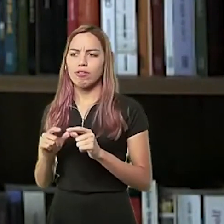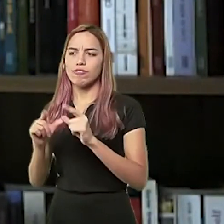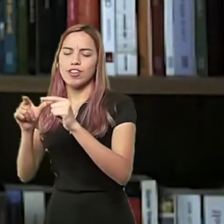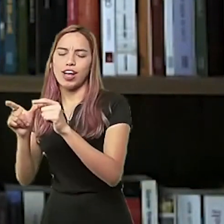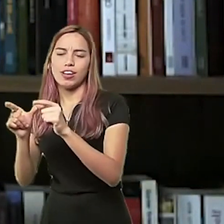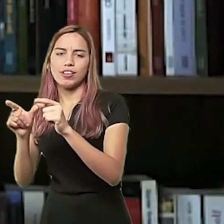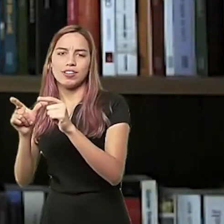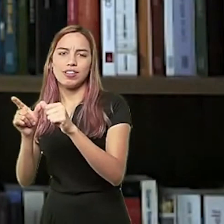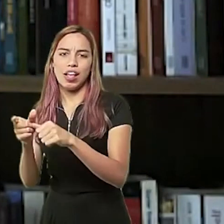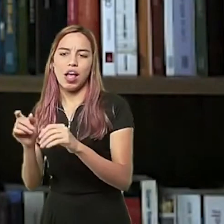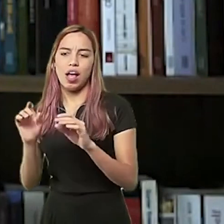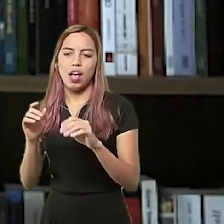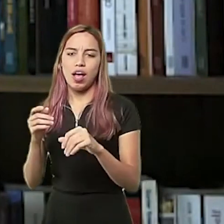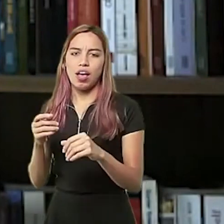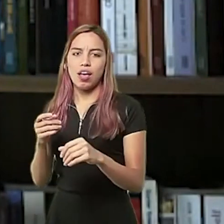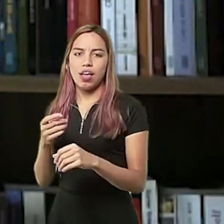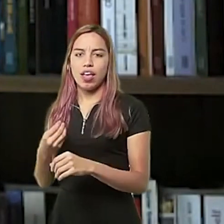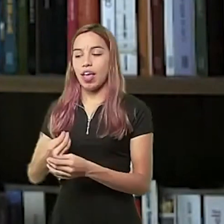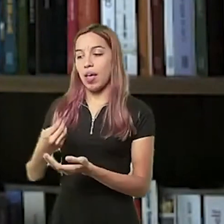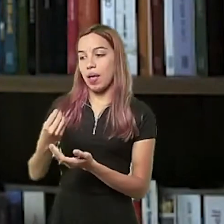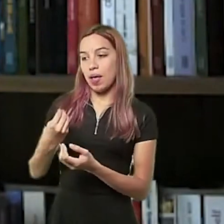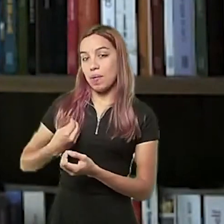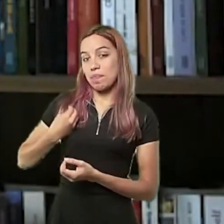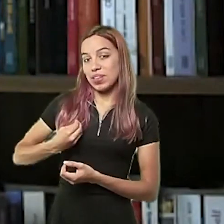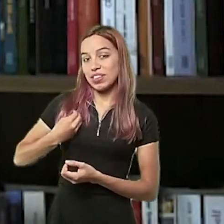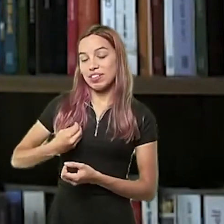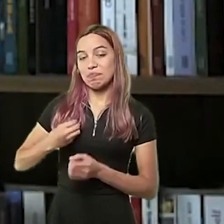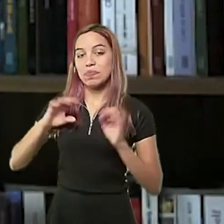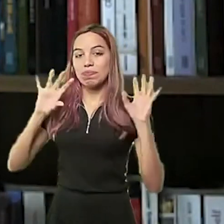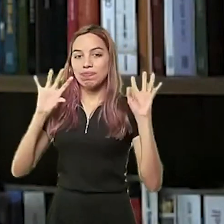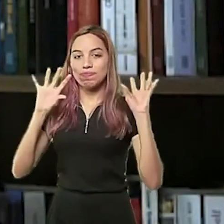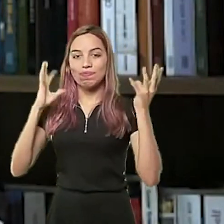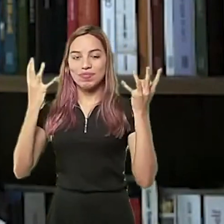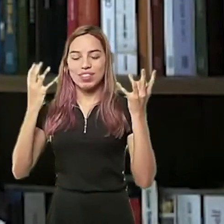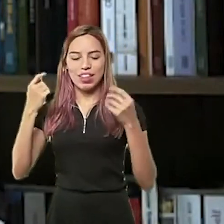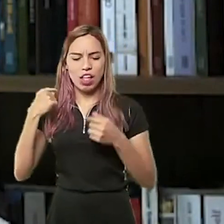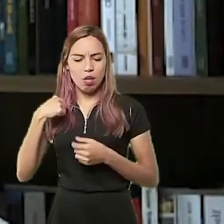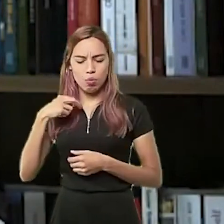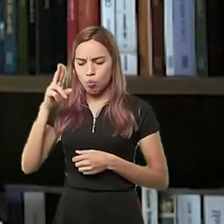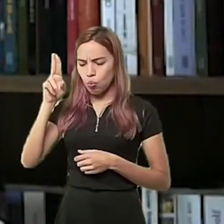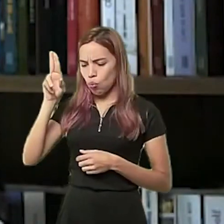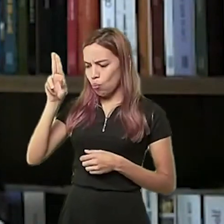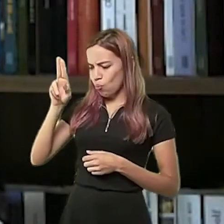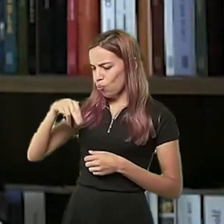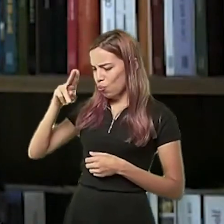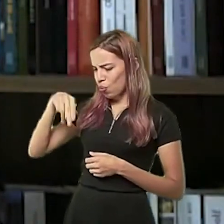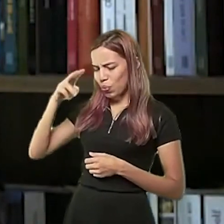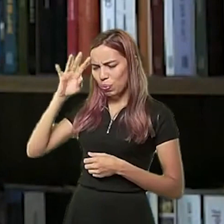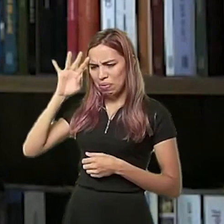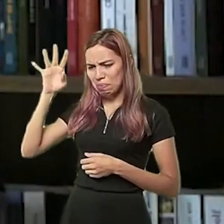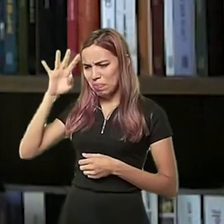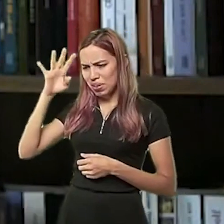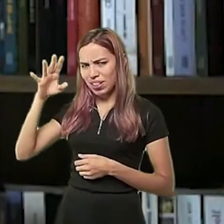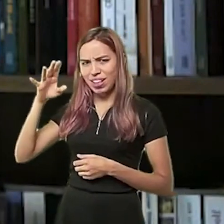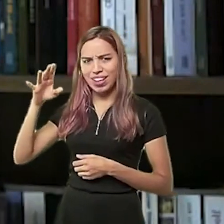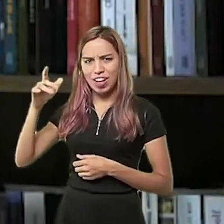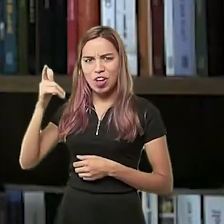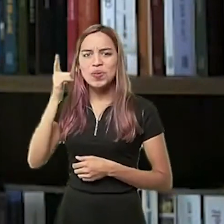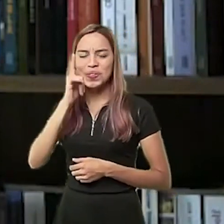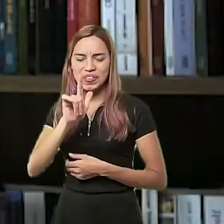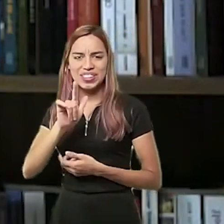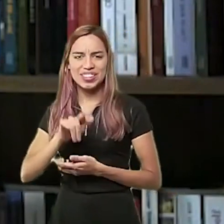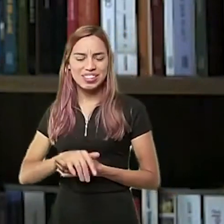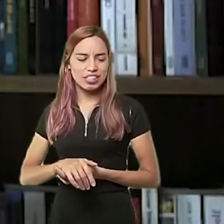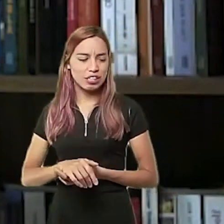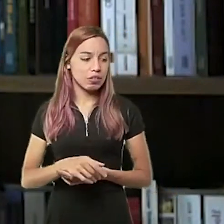inúmeros eventos, mas nunca passou por minha cabeça que... E aí foram etapas, Josane, porque teve esse momento